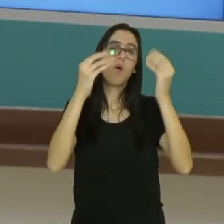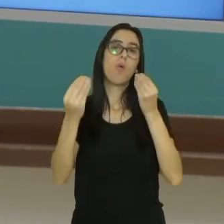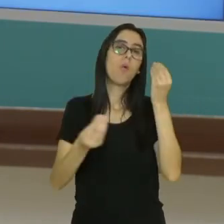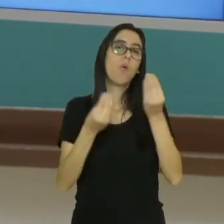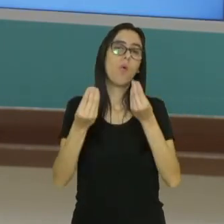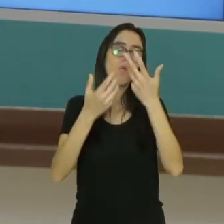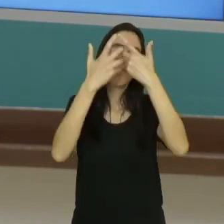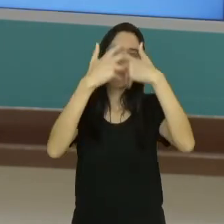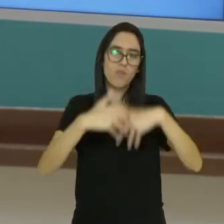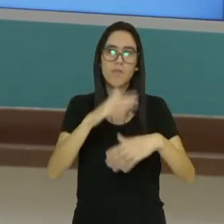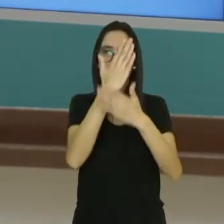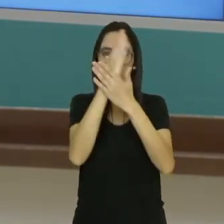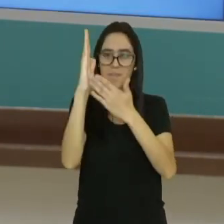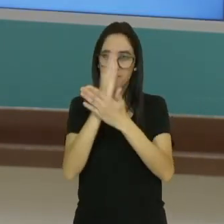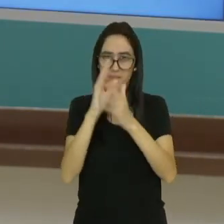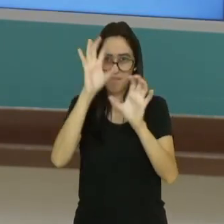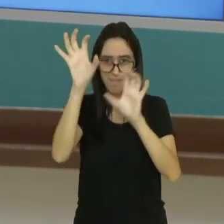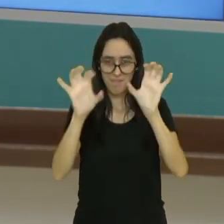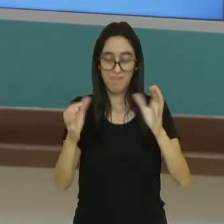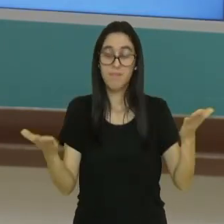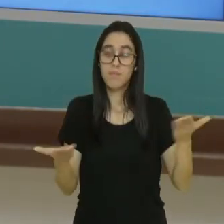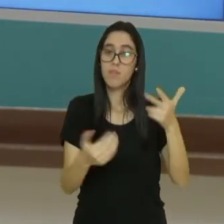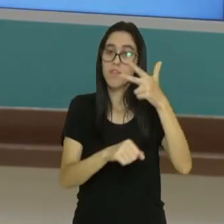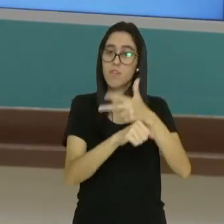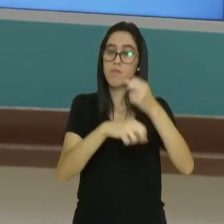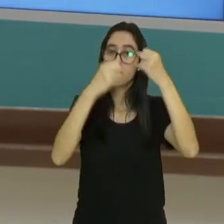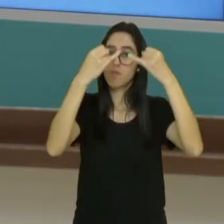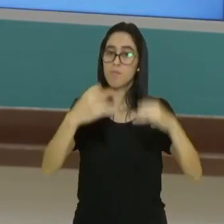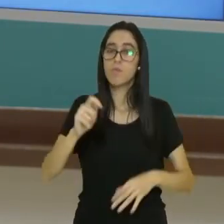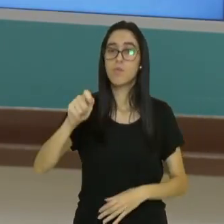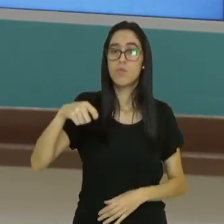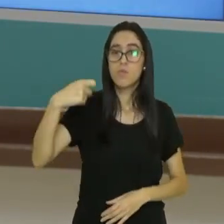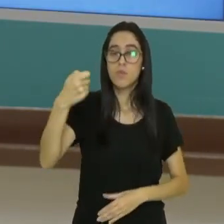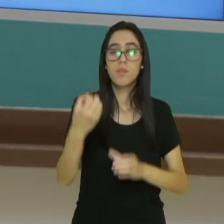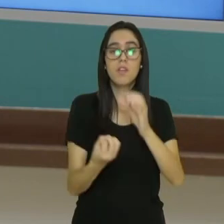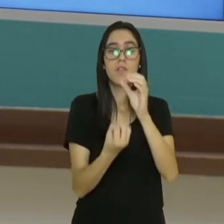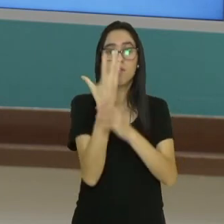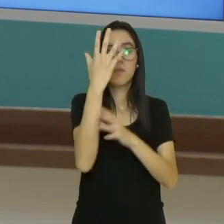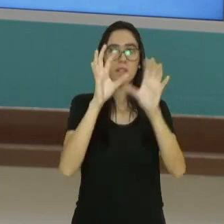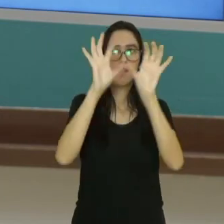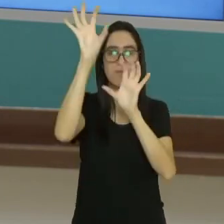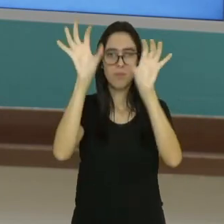aconteceu a distribuição dos continentes. Nesse vídeo nós falamos sobre